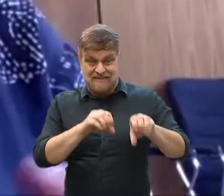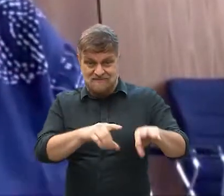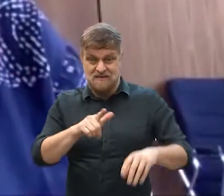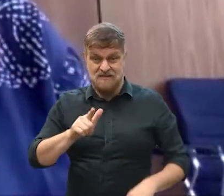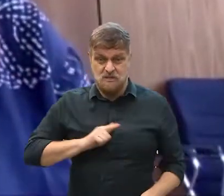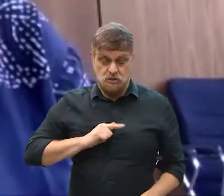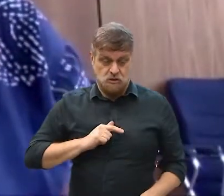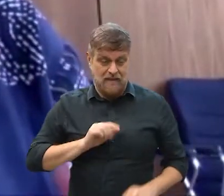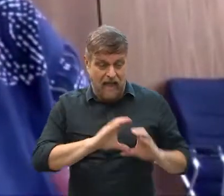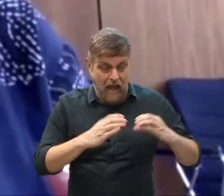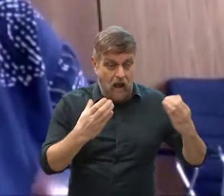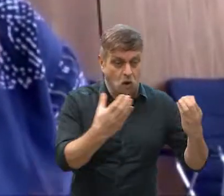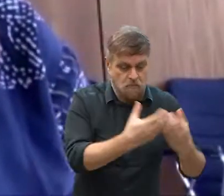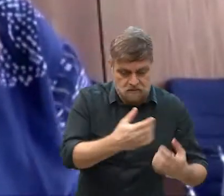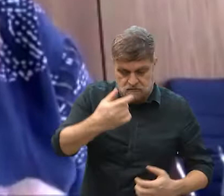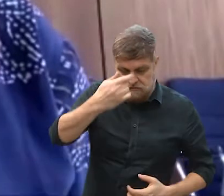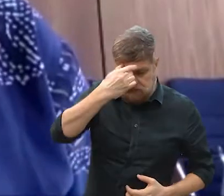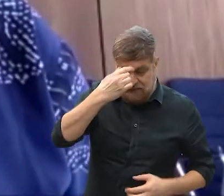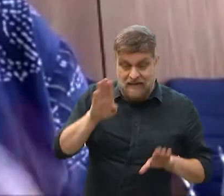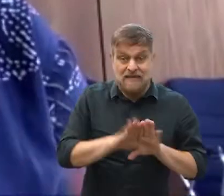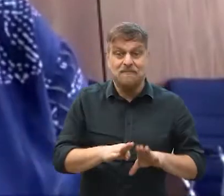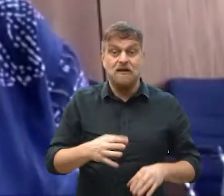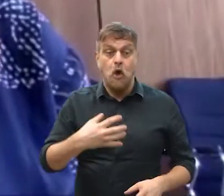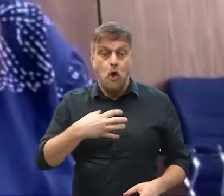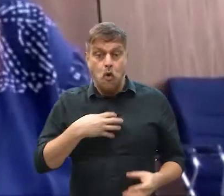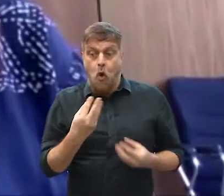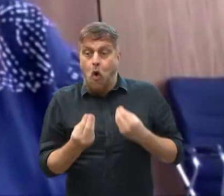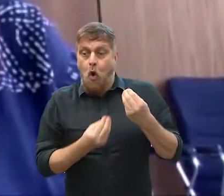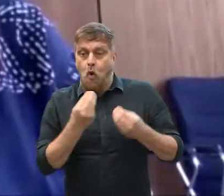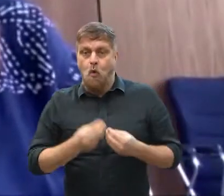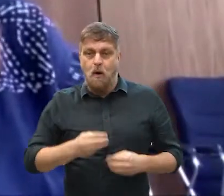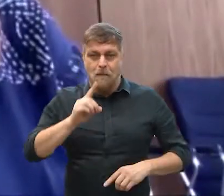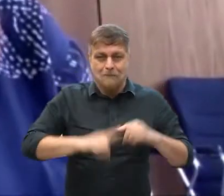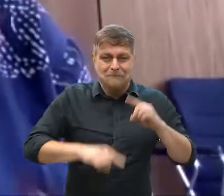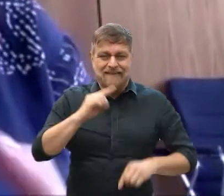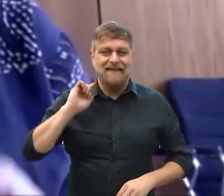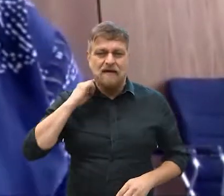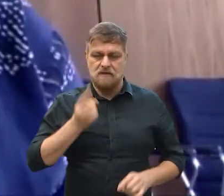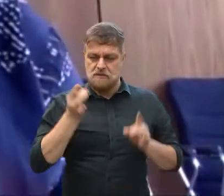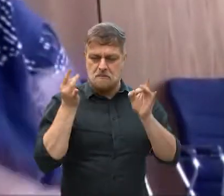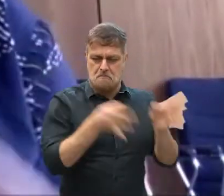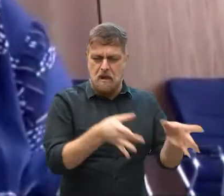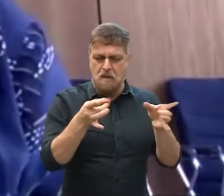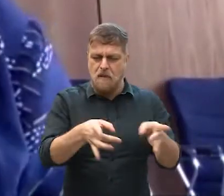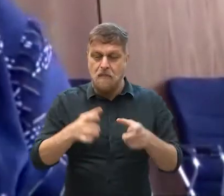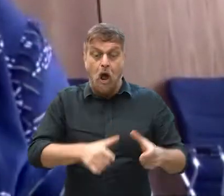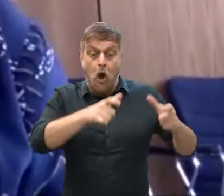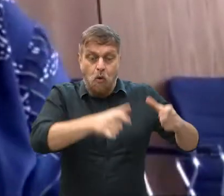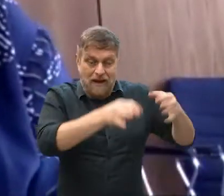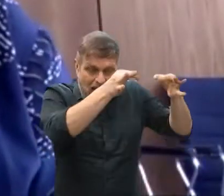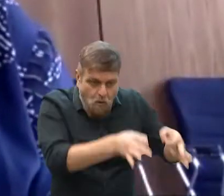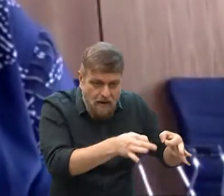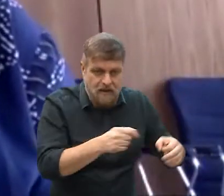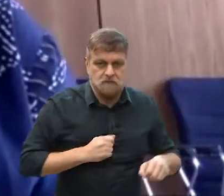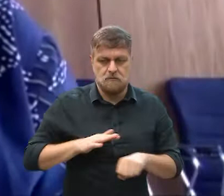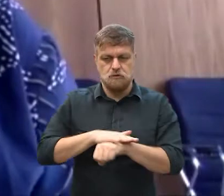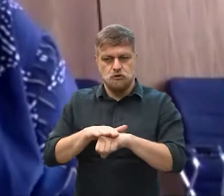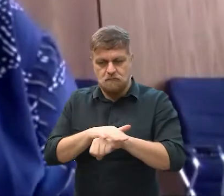5 R's, mas também sobre o descarte correto desse material. E após essa conversa, a